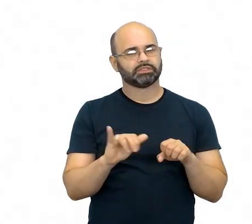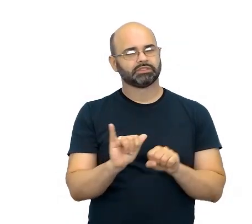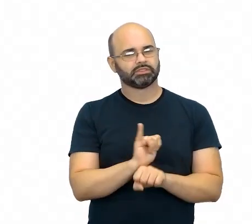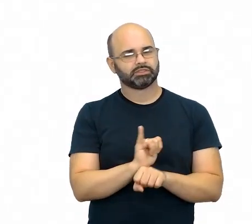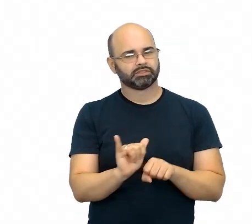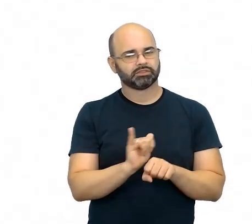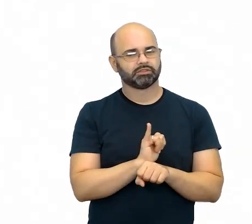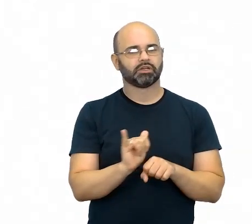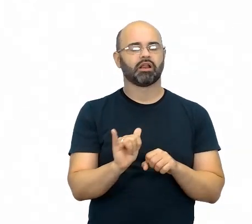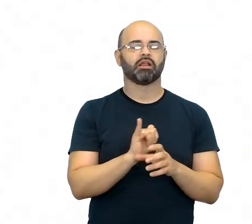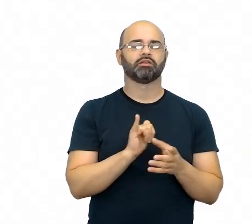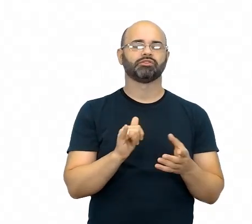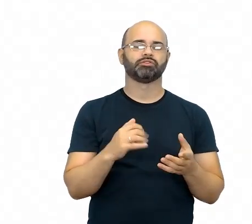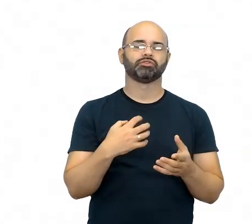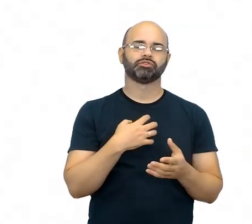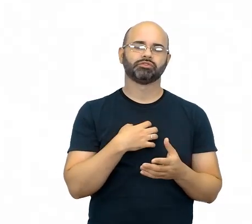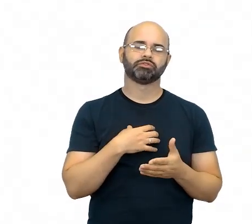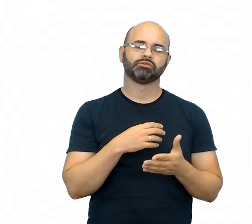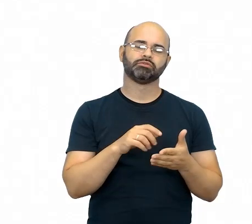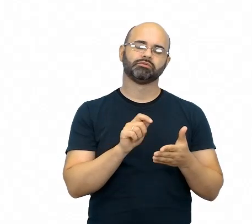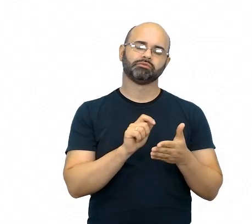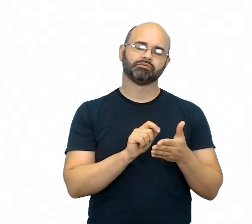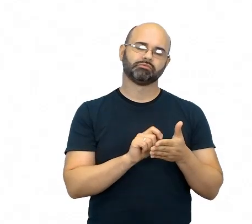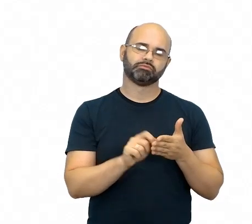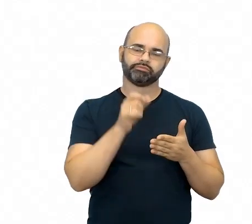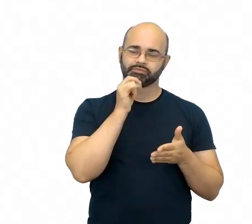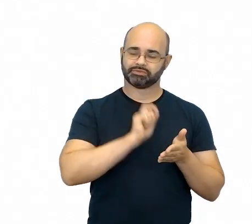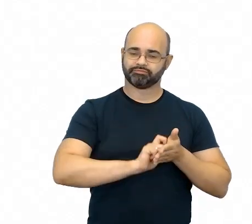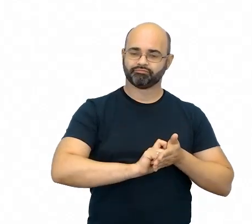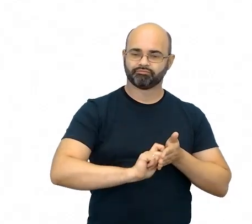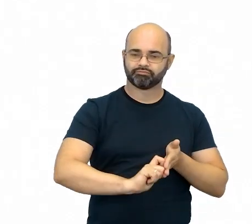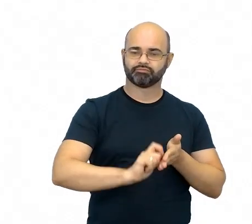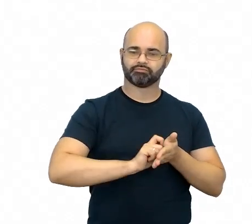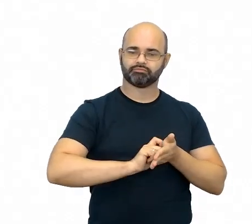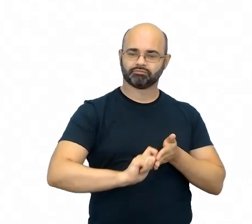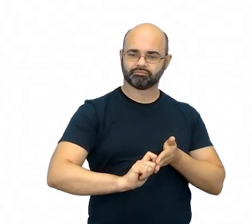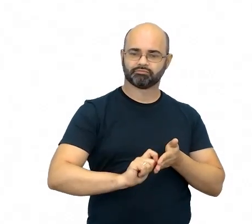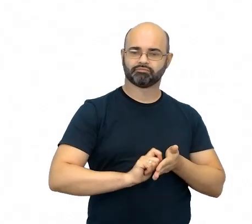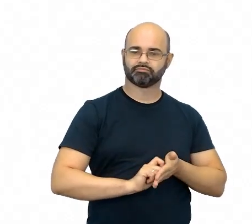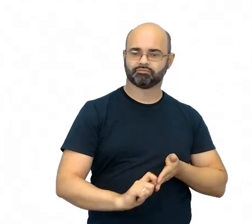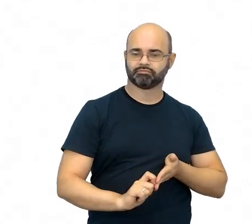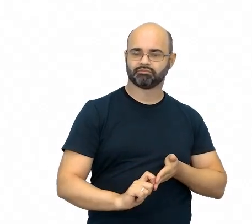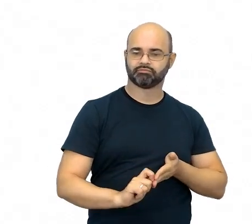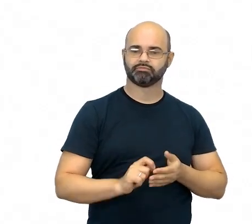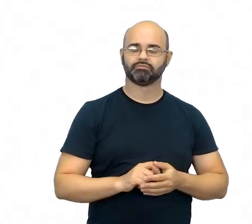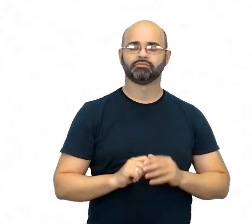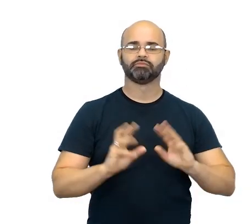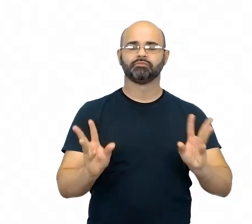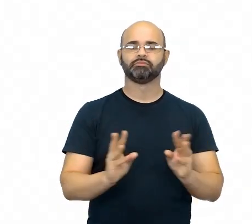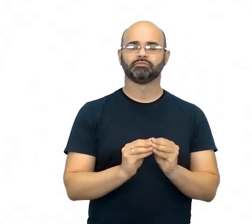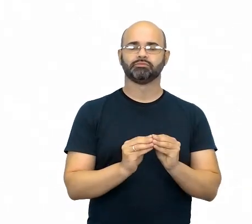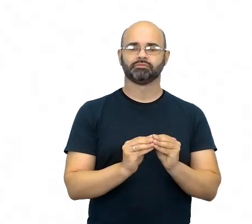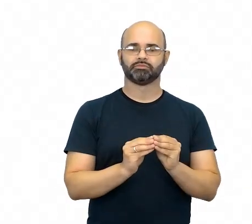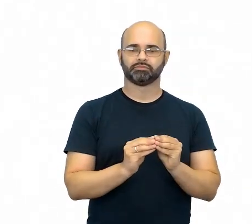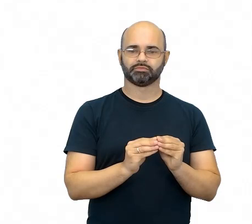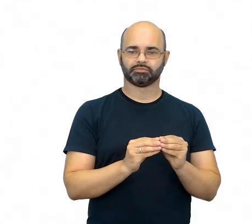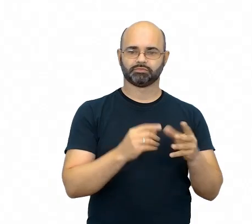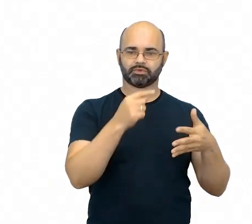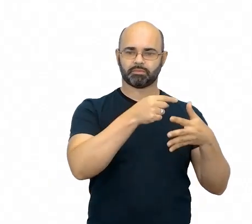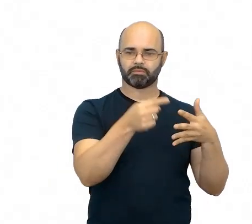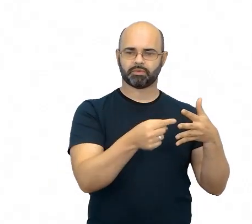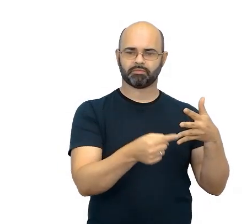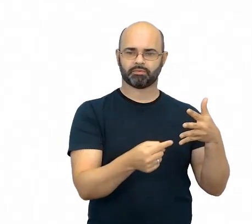procedimentos leitores, como grifar, tomar nota, para sintetizar os principais pontos do